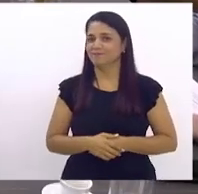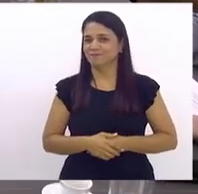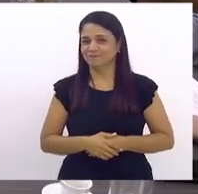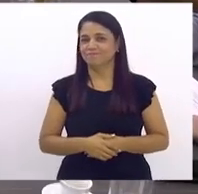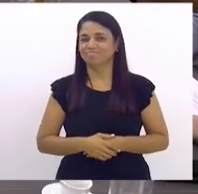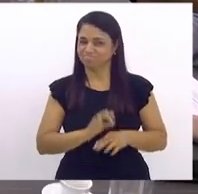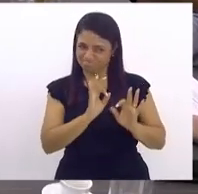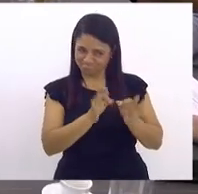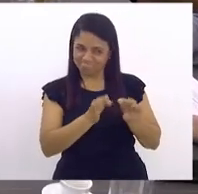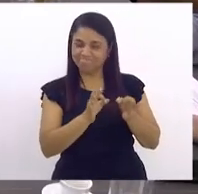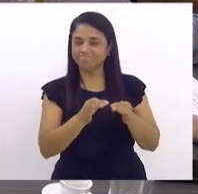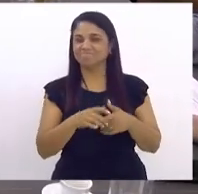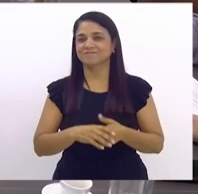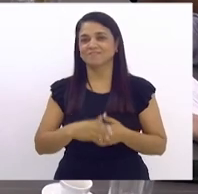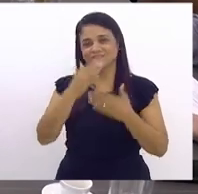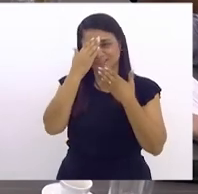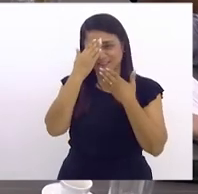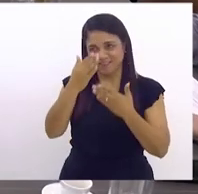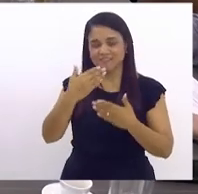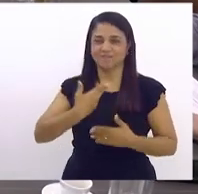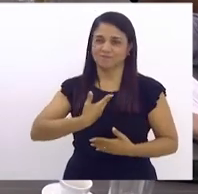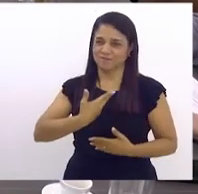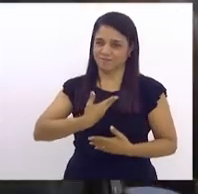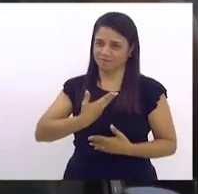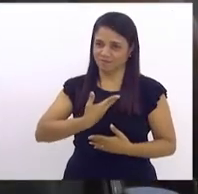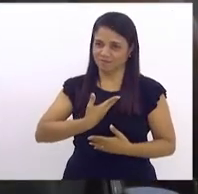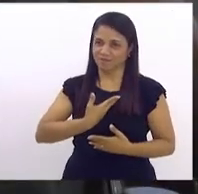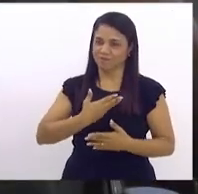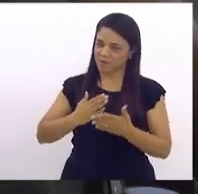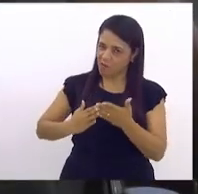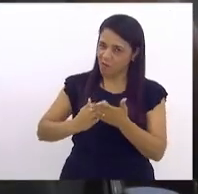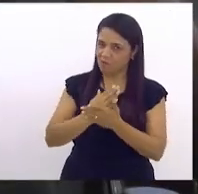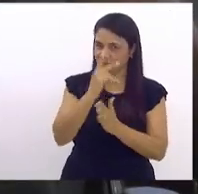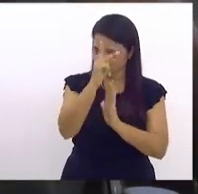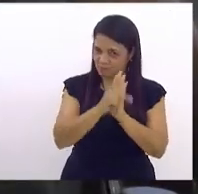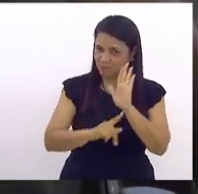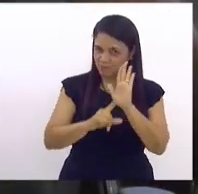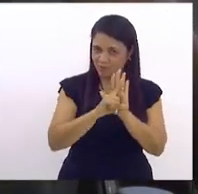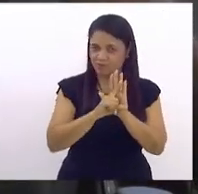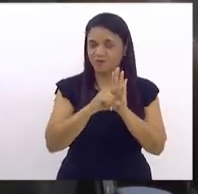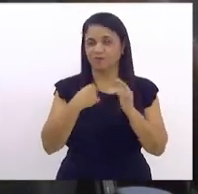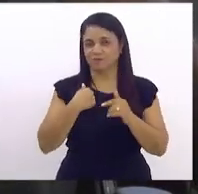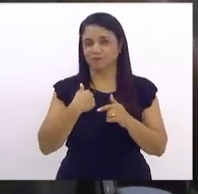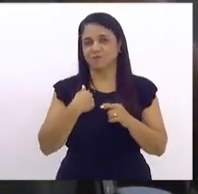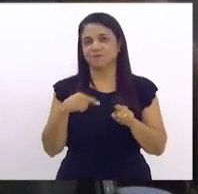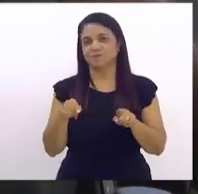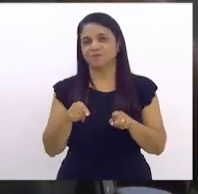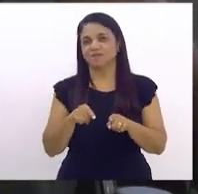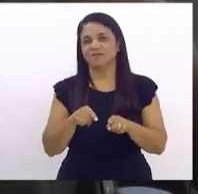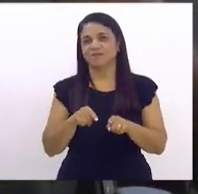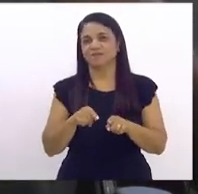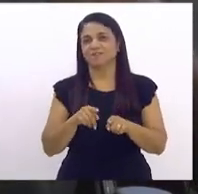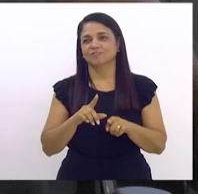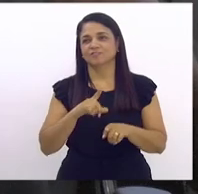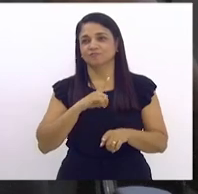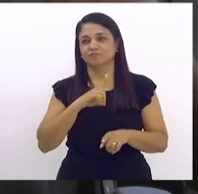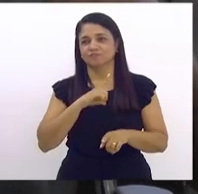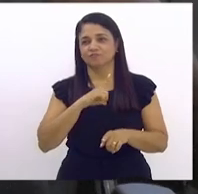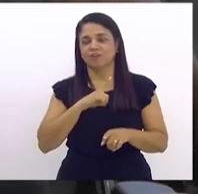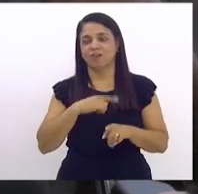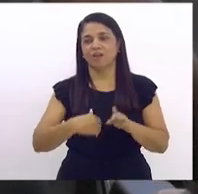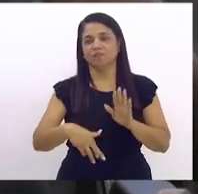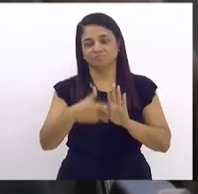certeza. Obrigado, eu quero agradecer aos colegas aí pela aprovação. Vamos, já está também, a gente já tem, não, já está em